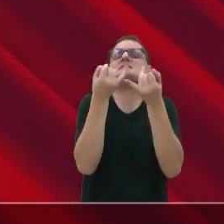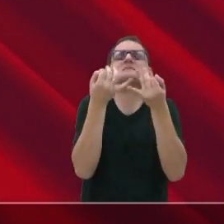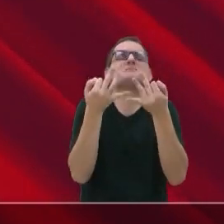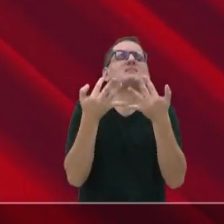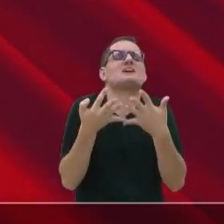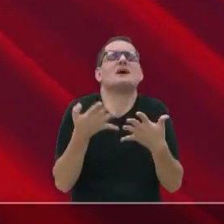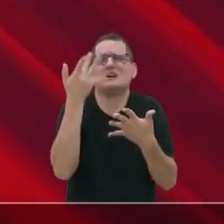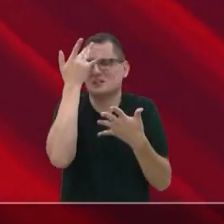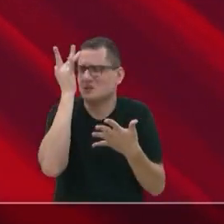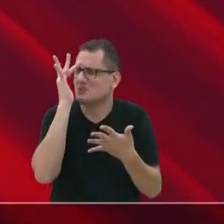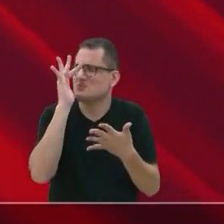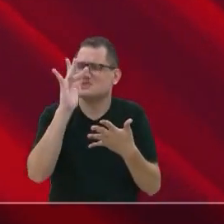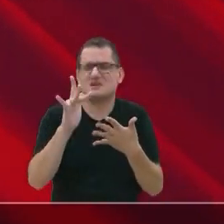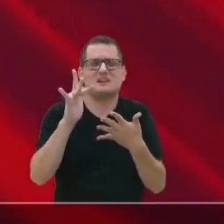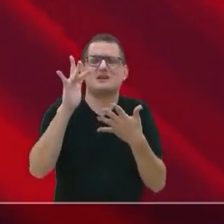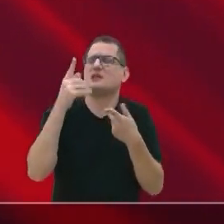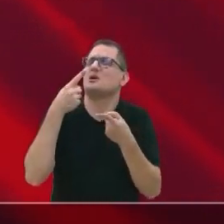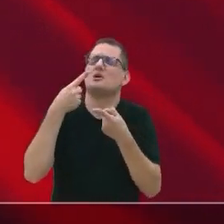expressar.